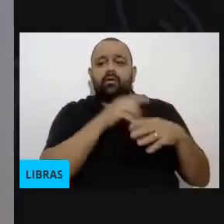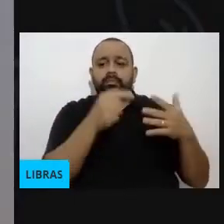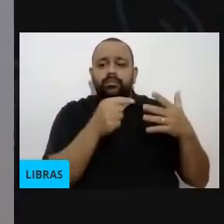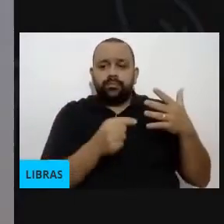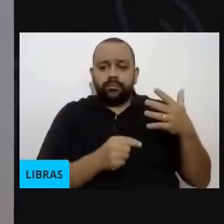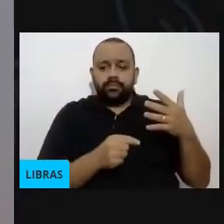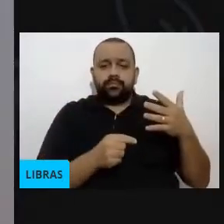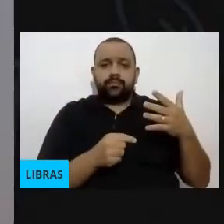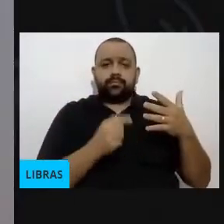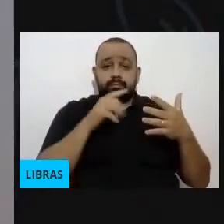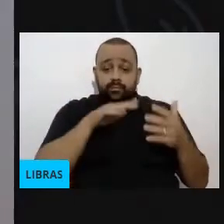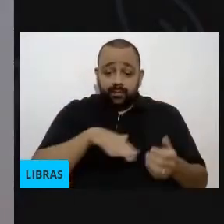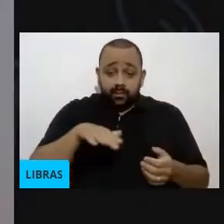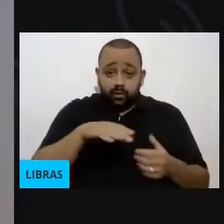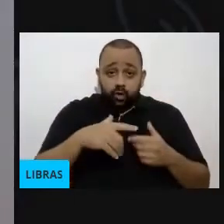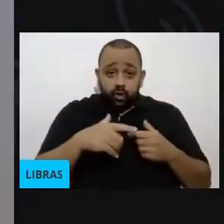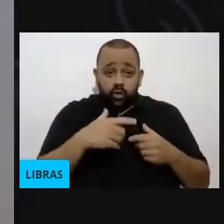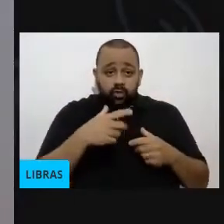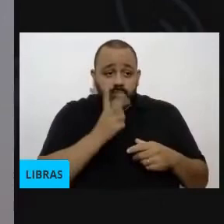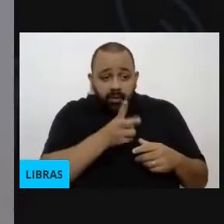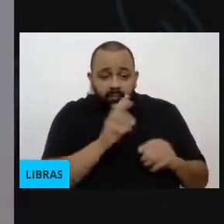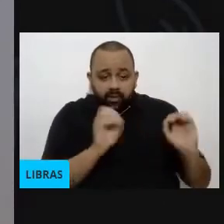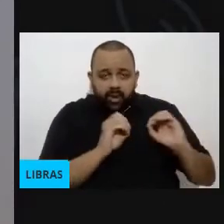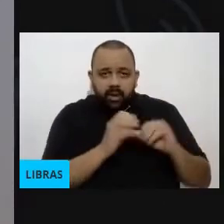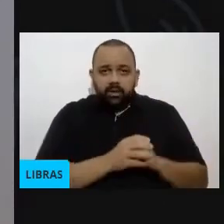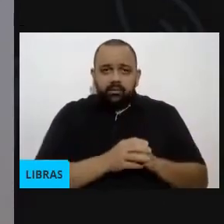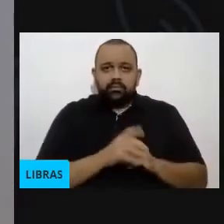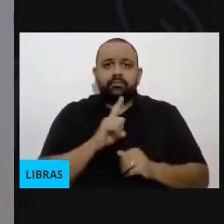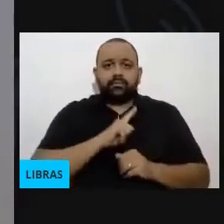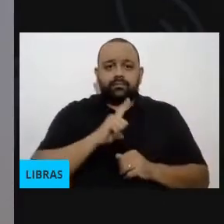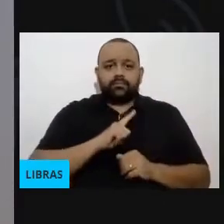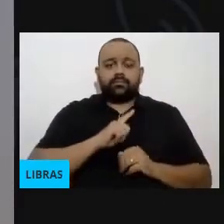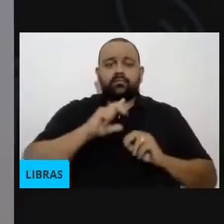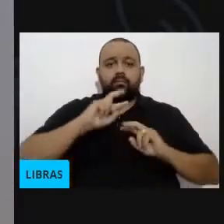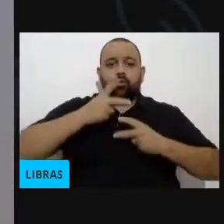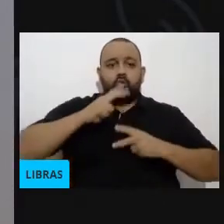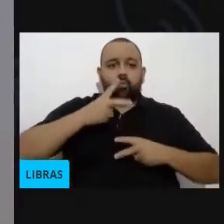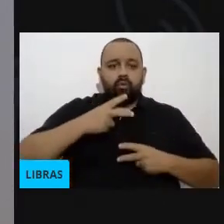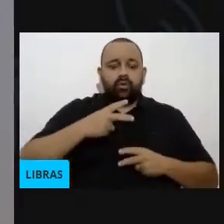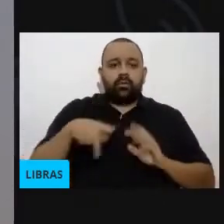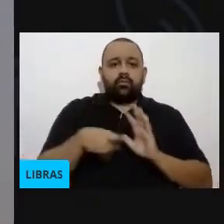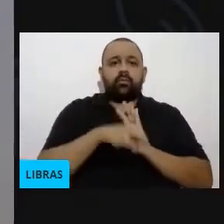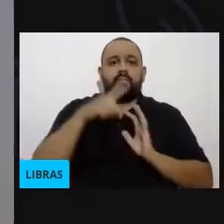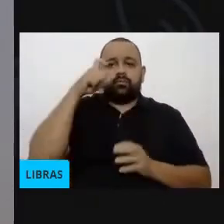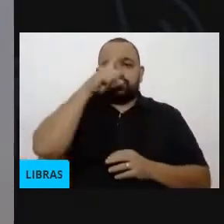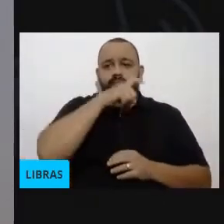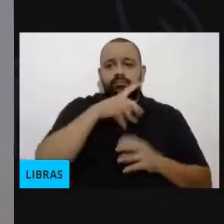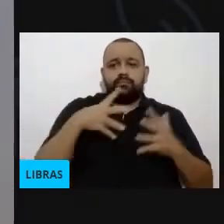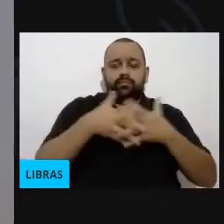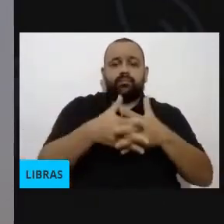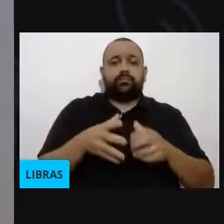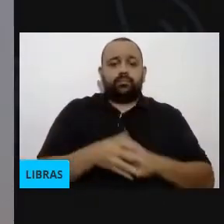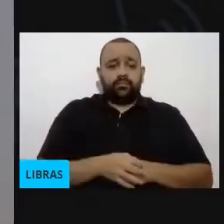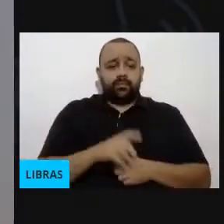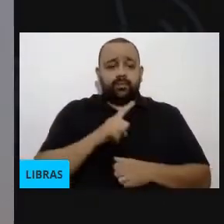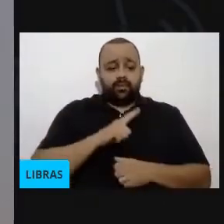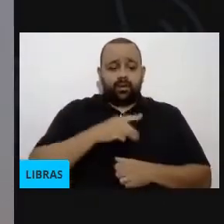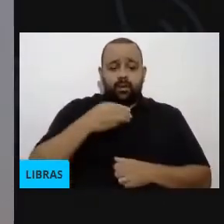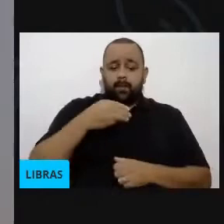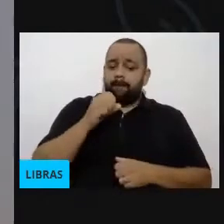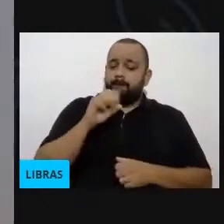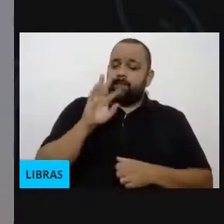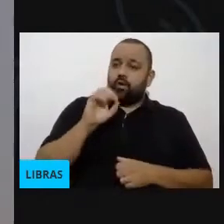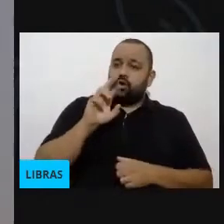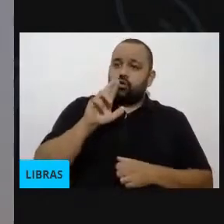certamente aumentou e brutalmente padrões de comportamento disruptivos. Aumento da atividade motora,